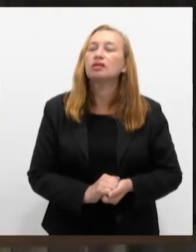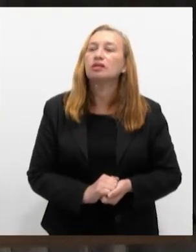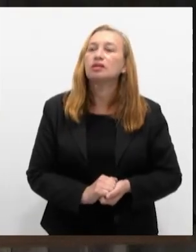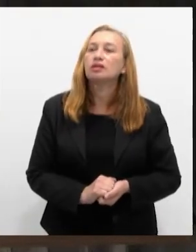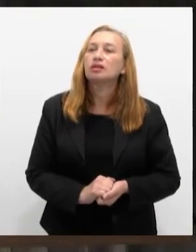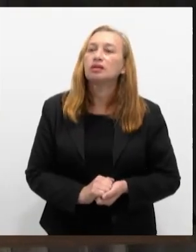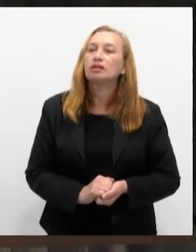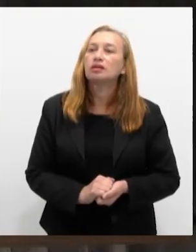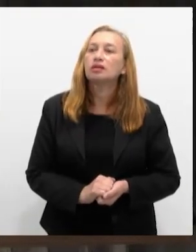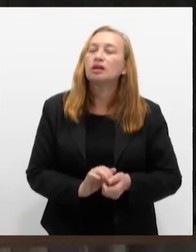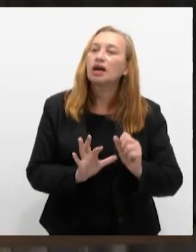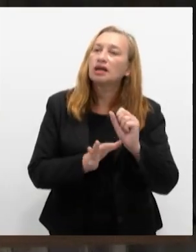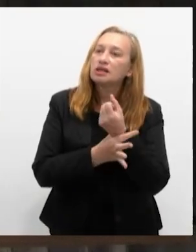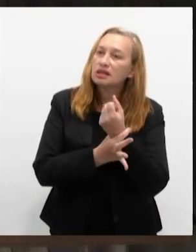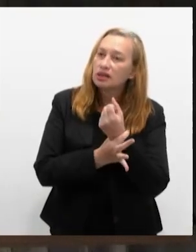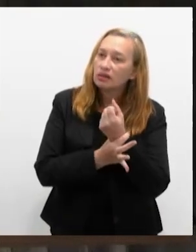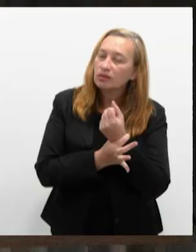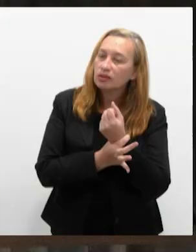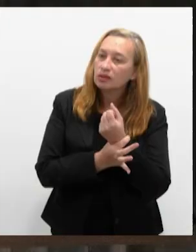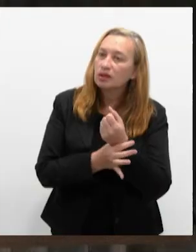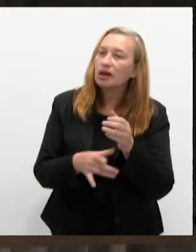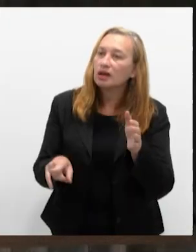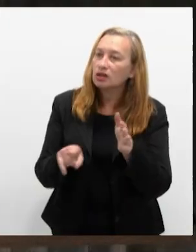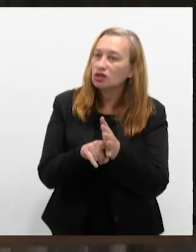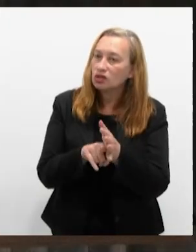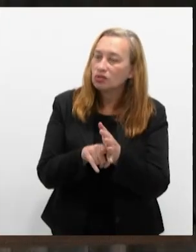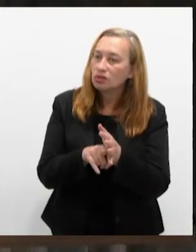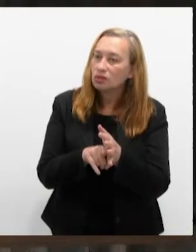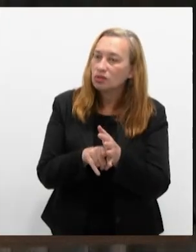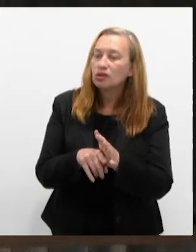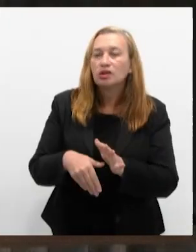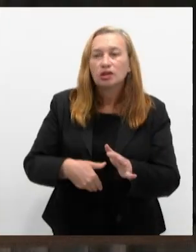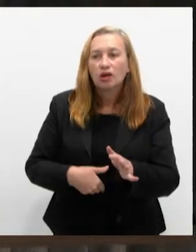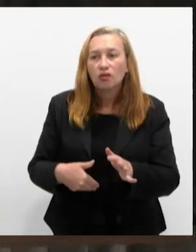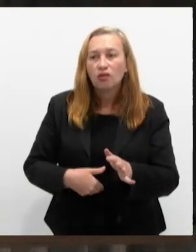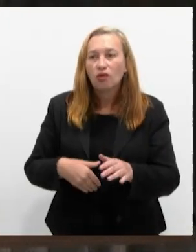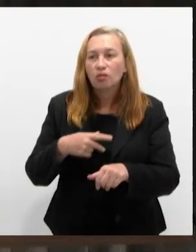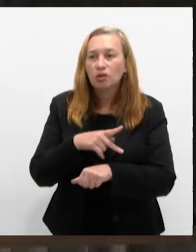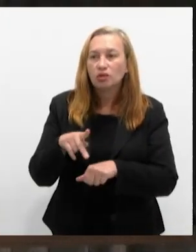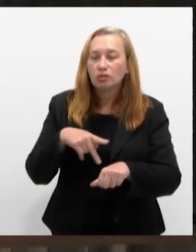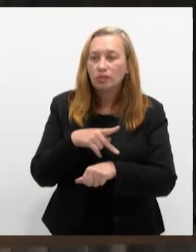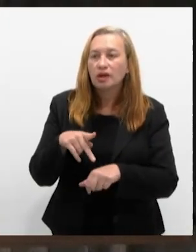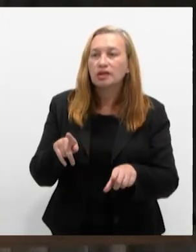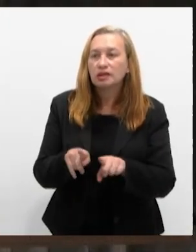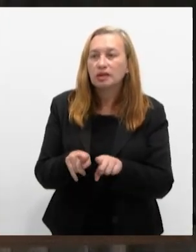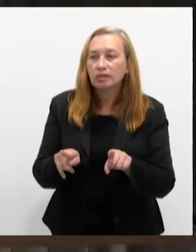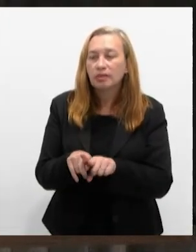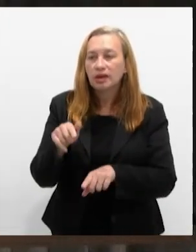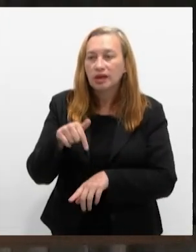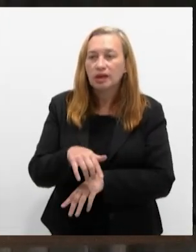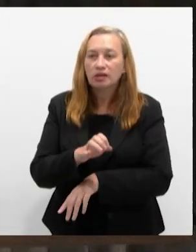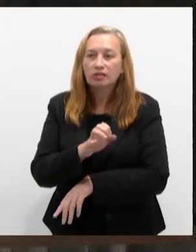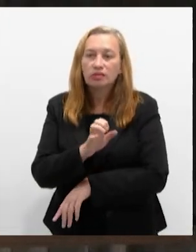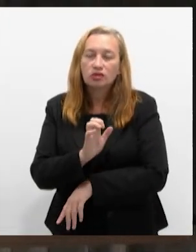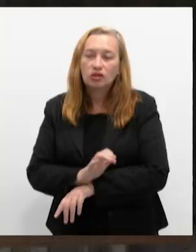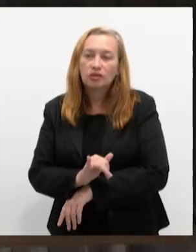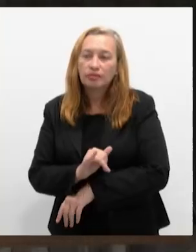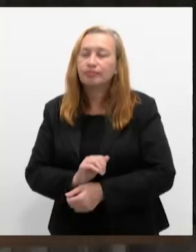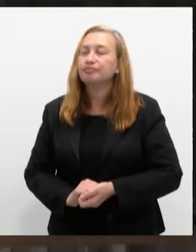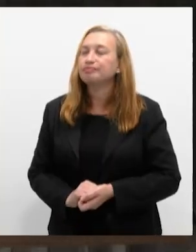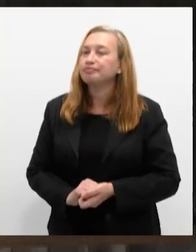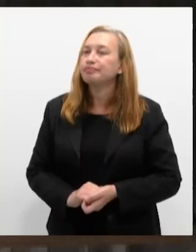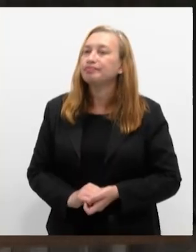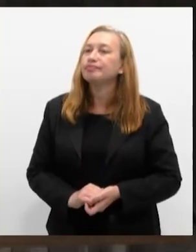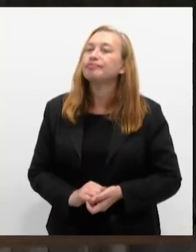vai se garantir a redução da fome em nosso país e também aqui em nosso estado. Pois